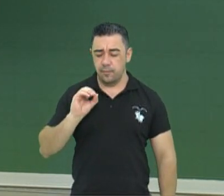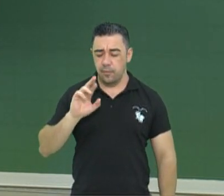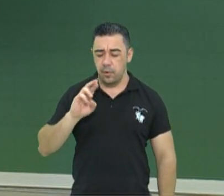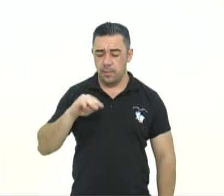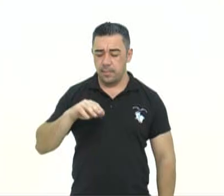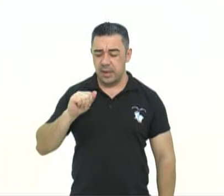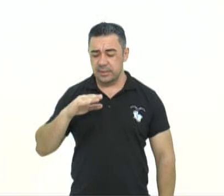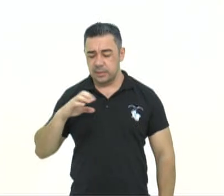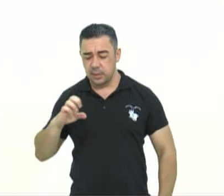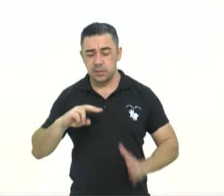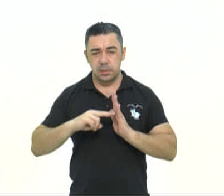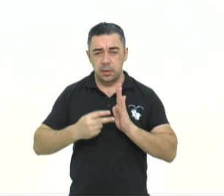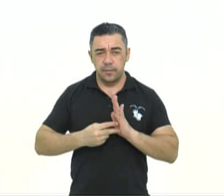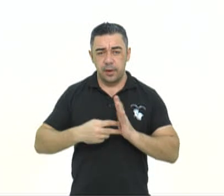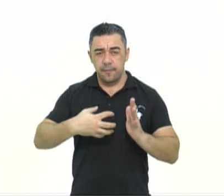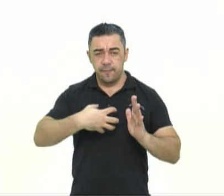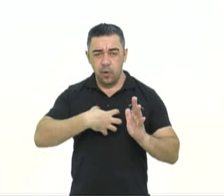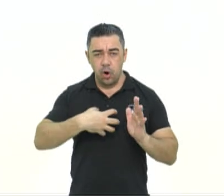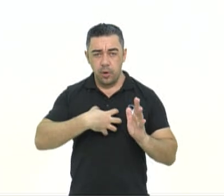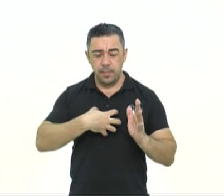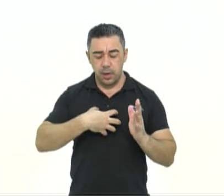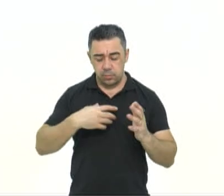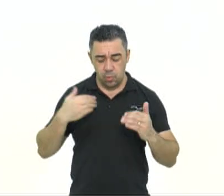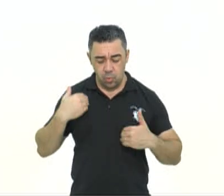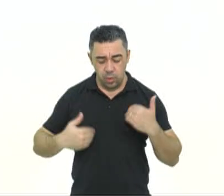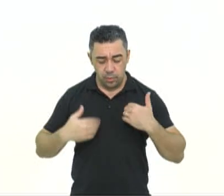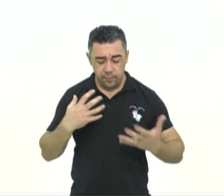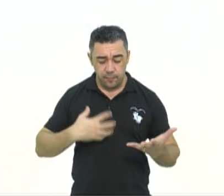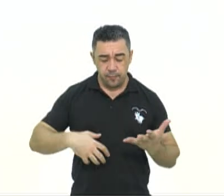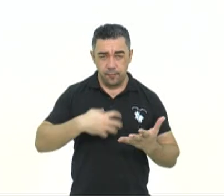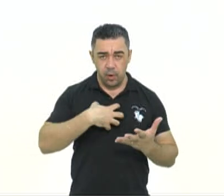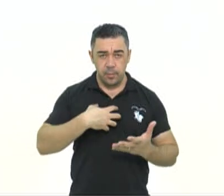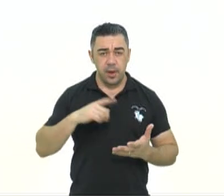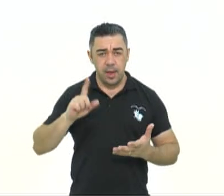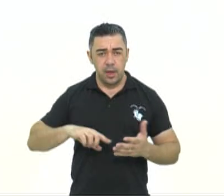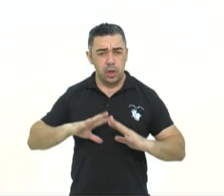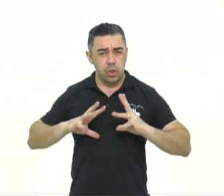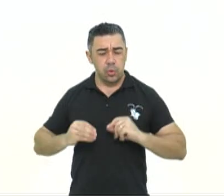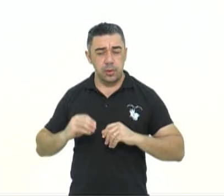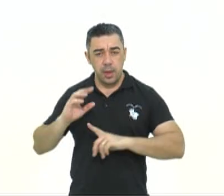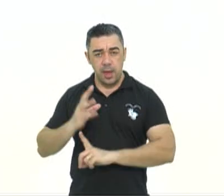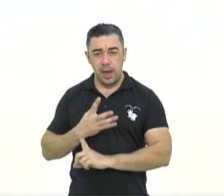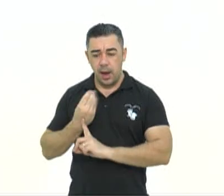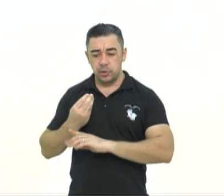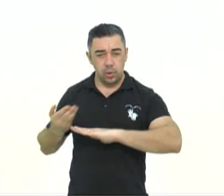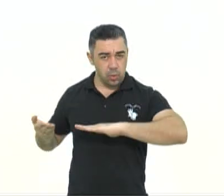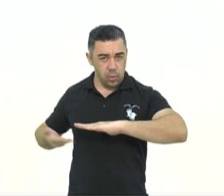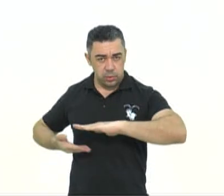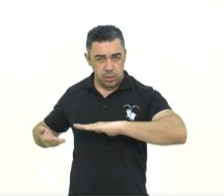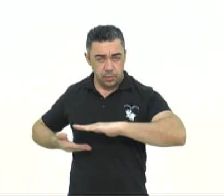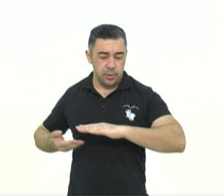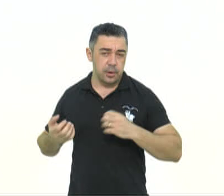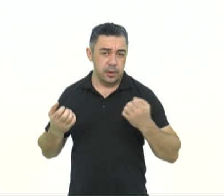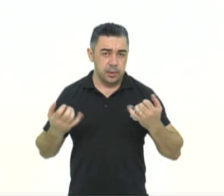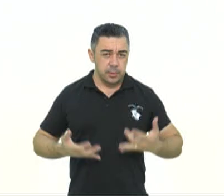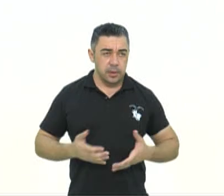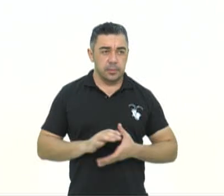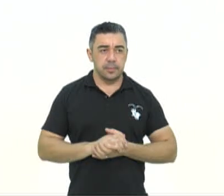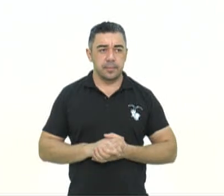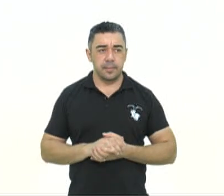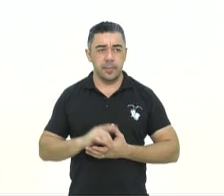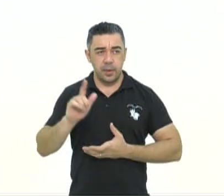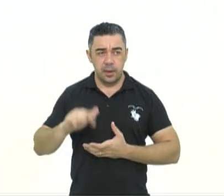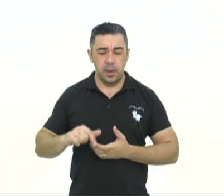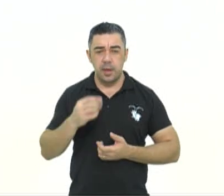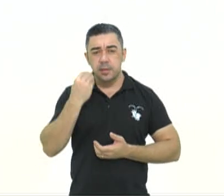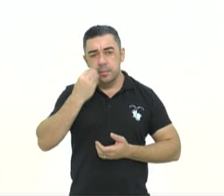pop, arte conceitual e no minimalismo. Todas são integrantes da arte contemporânea. Arte contemporânea eu vou falar um pouquinho mais para frente para vocês. Materialização